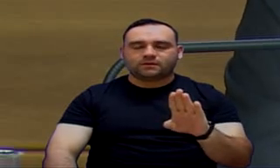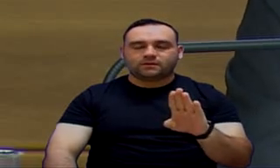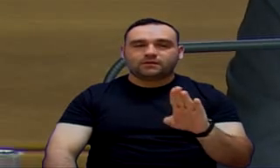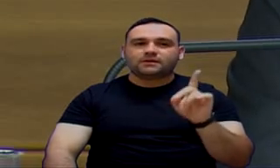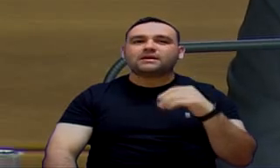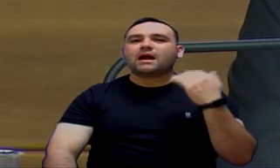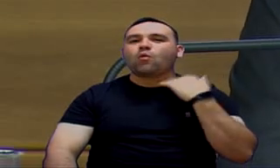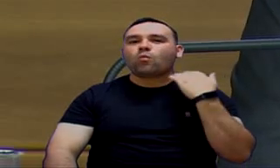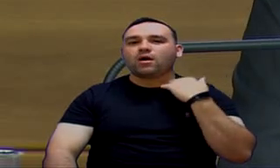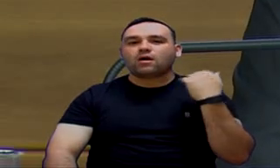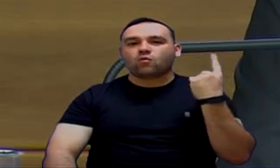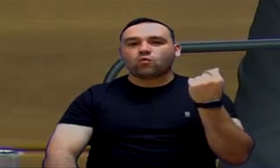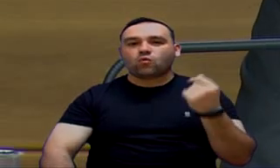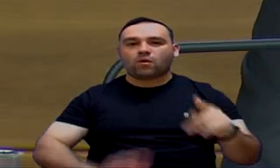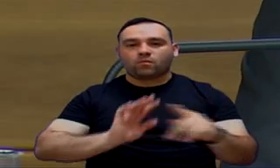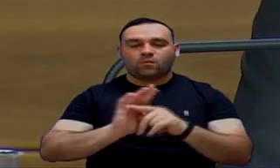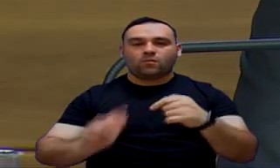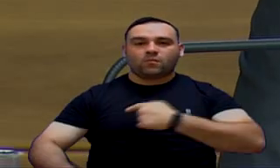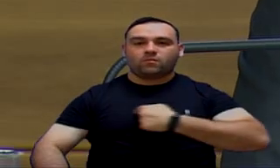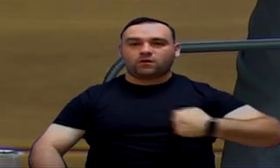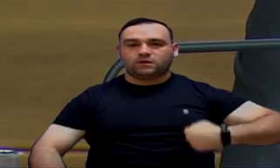que é um banco da China